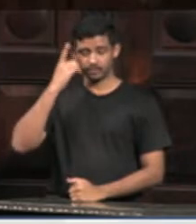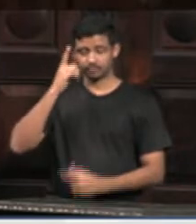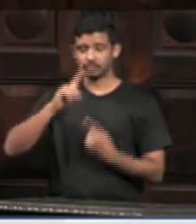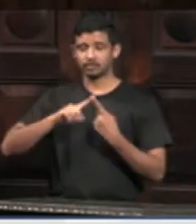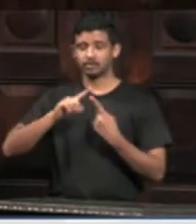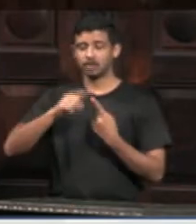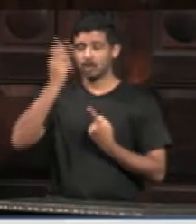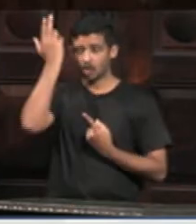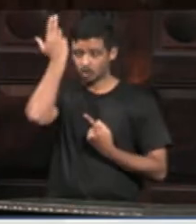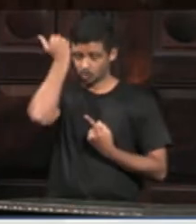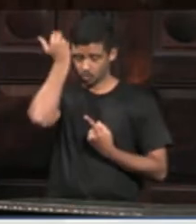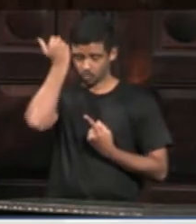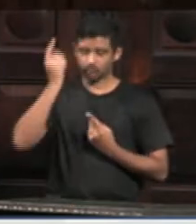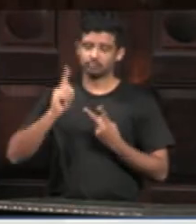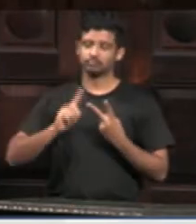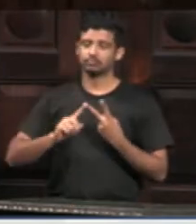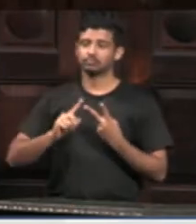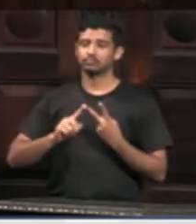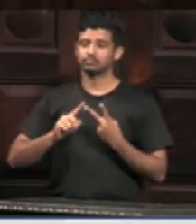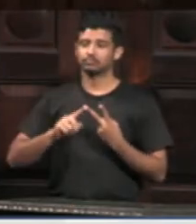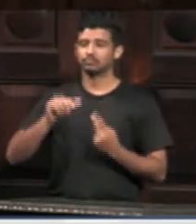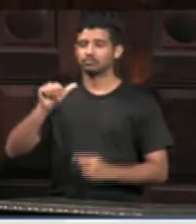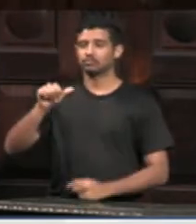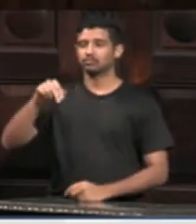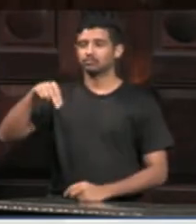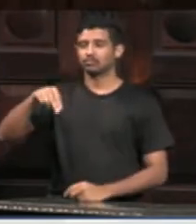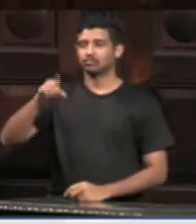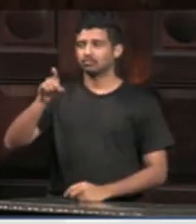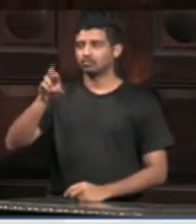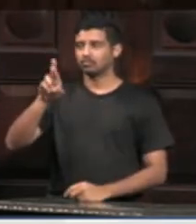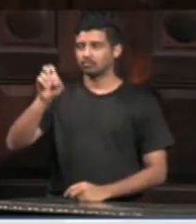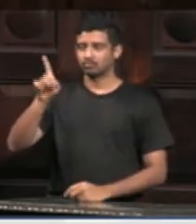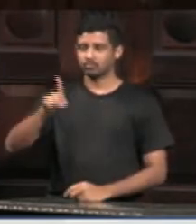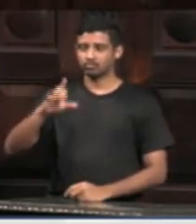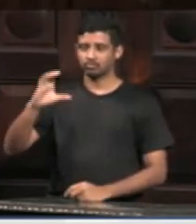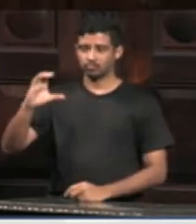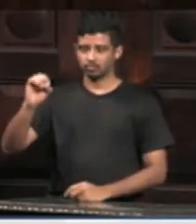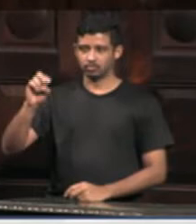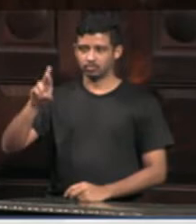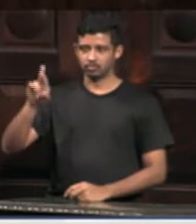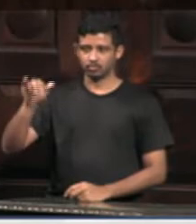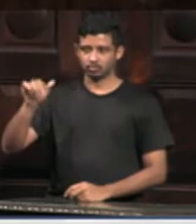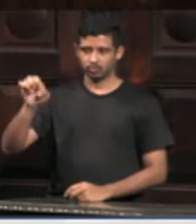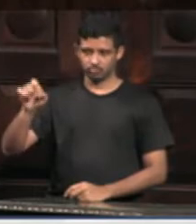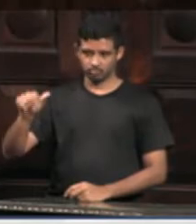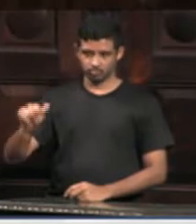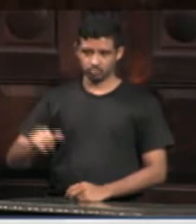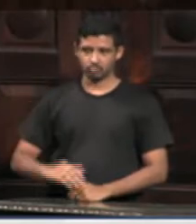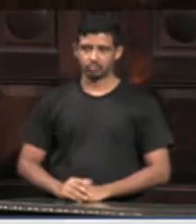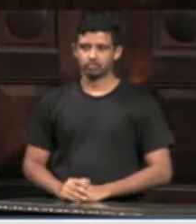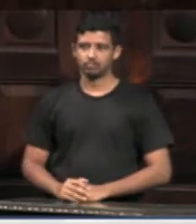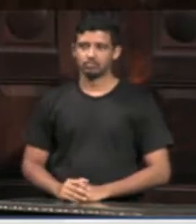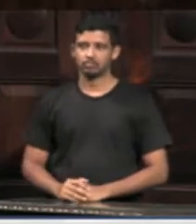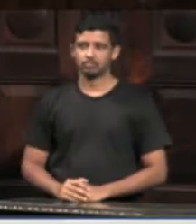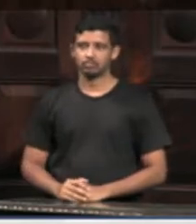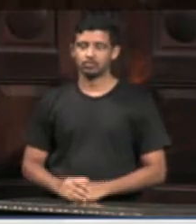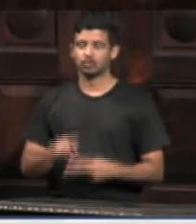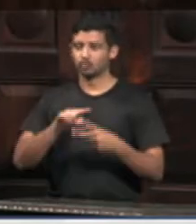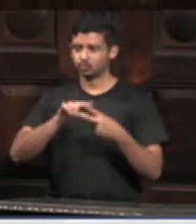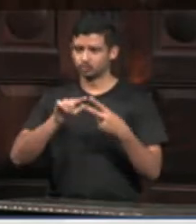Eliomar Coelho e André Correia, que são